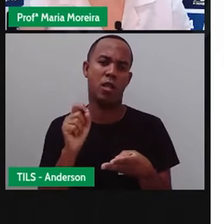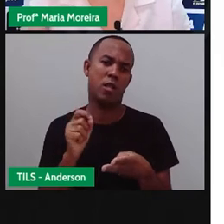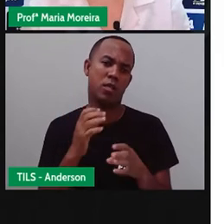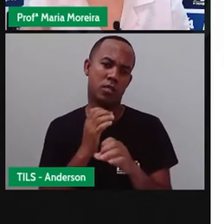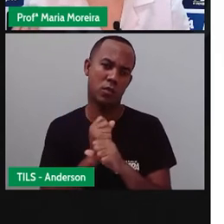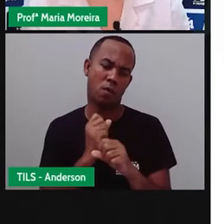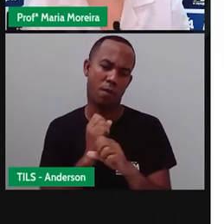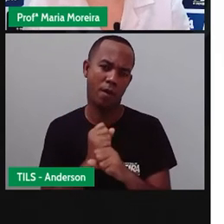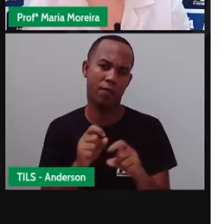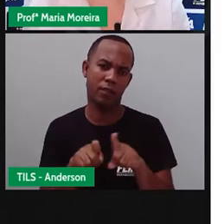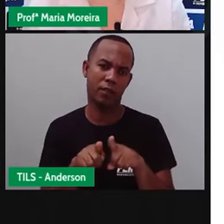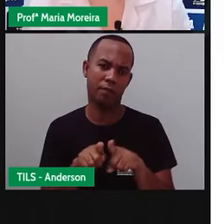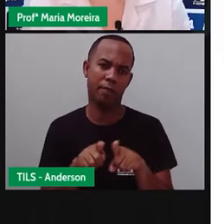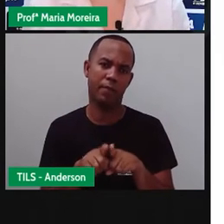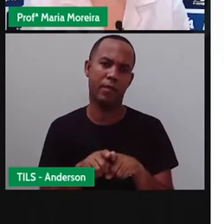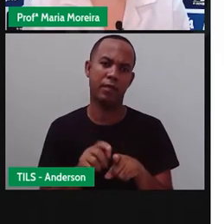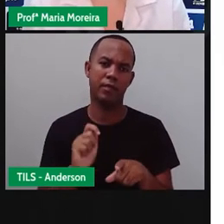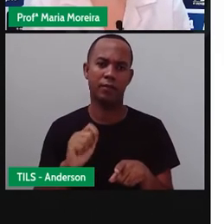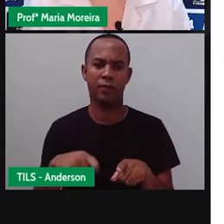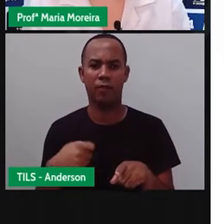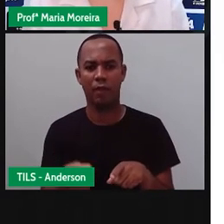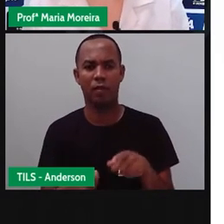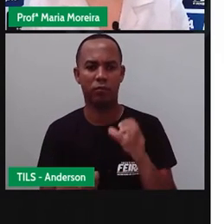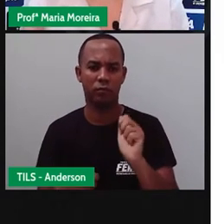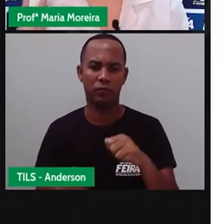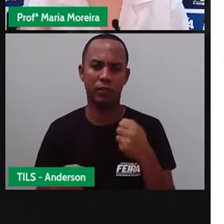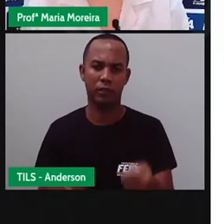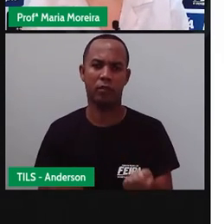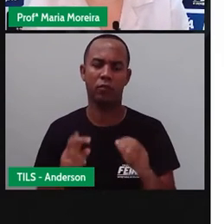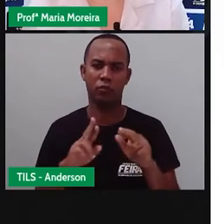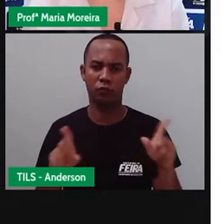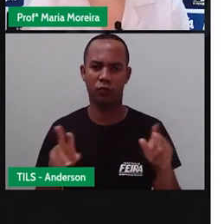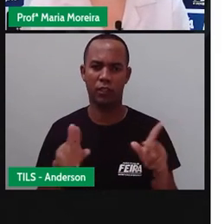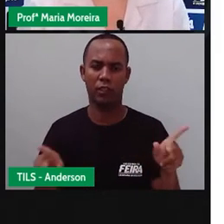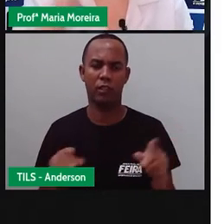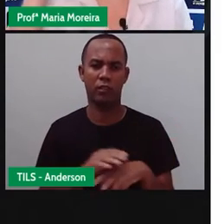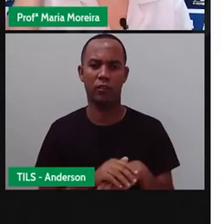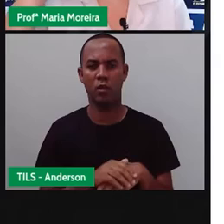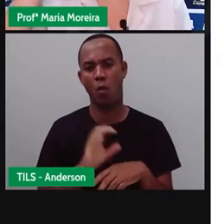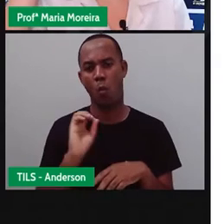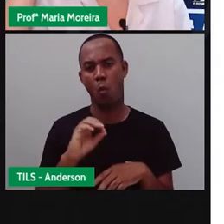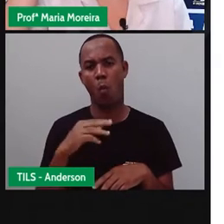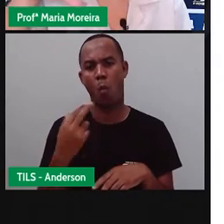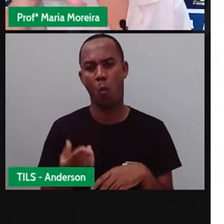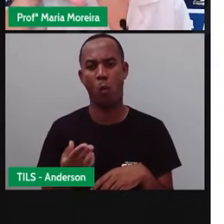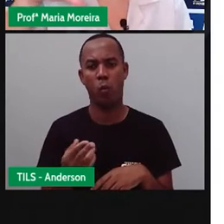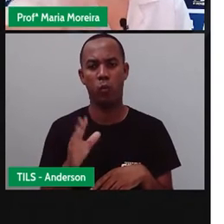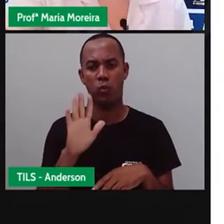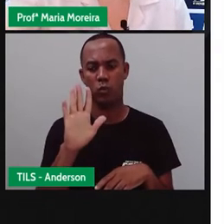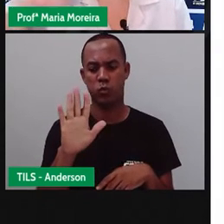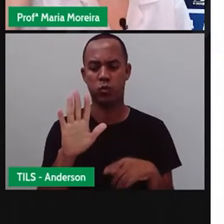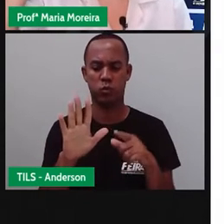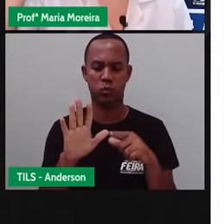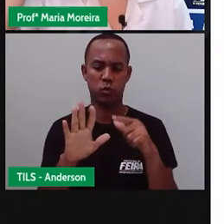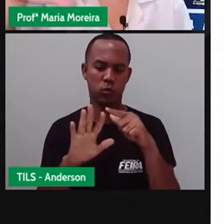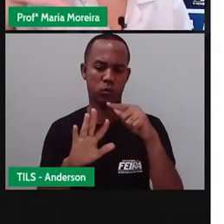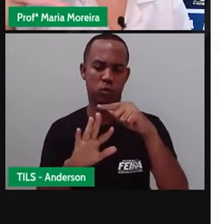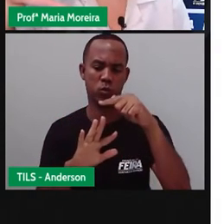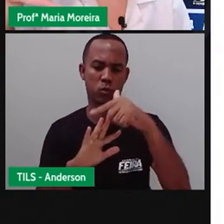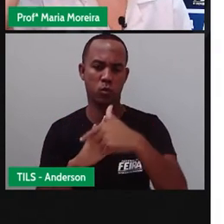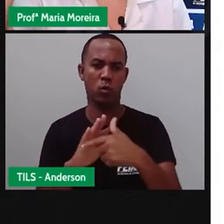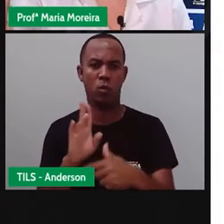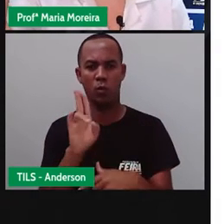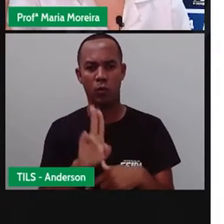símbolos Diferentes né a cada nova mão cheia ou seja de cinco em cinco Então